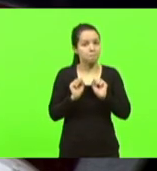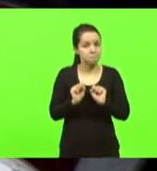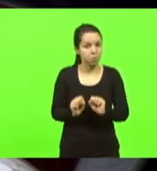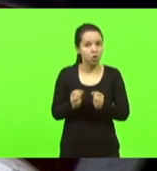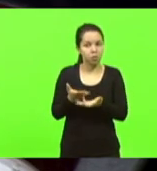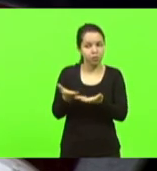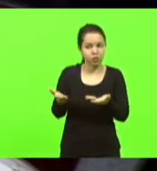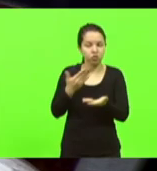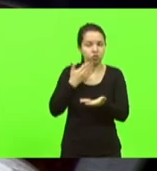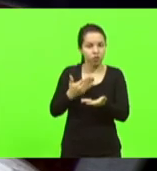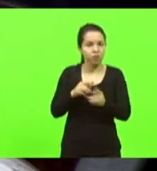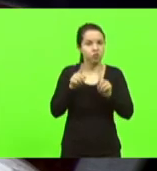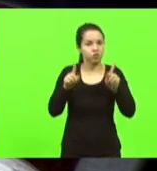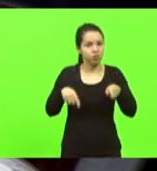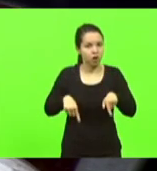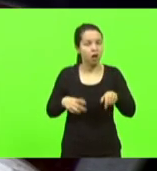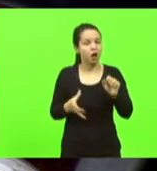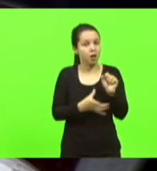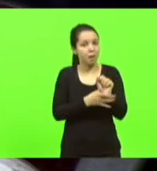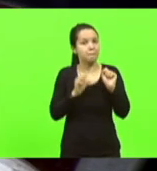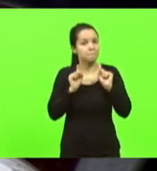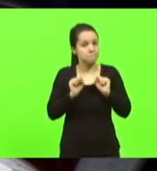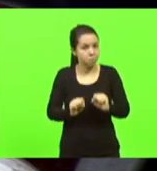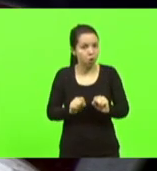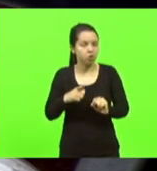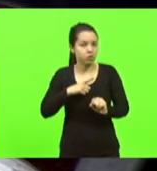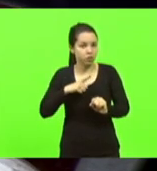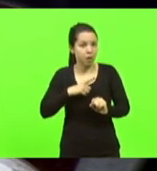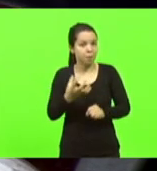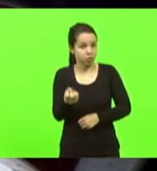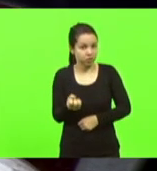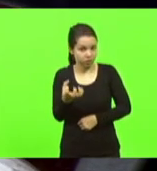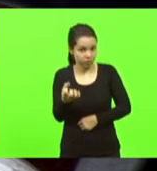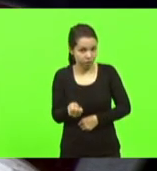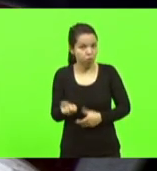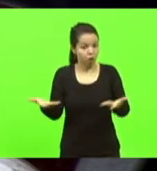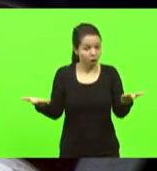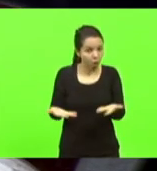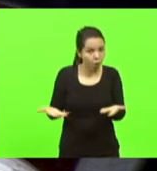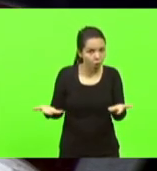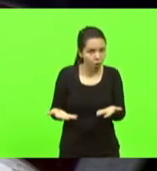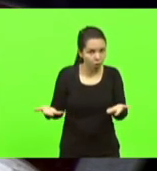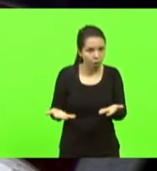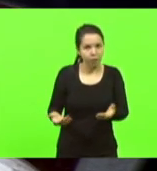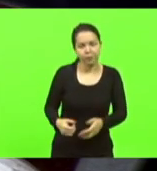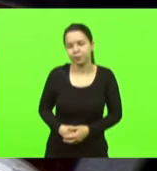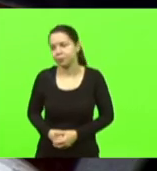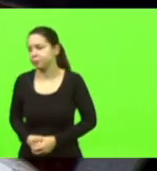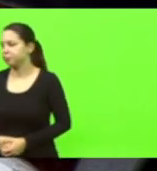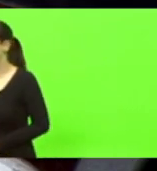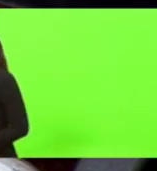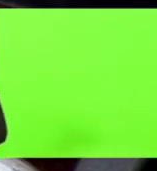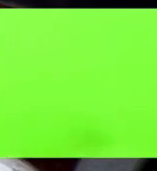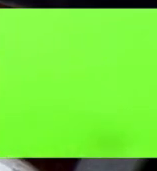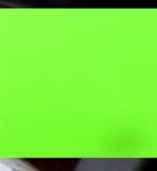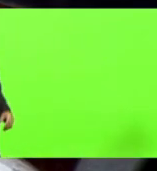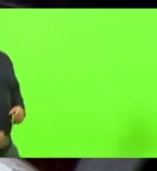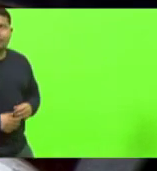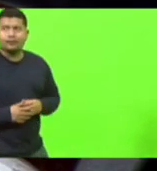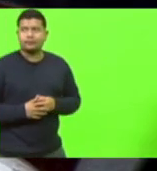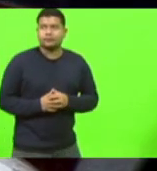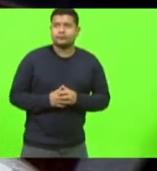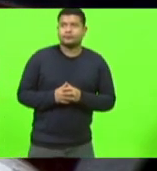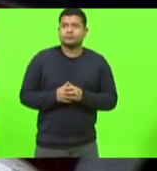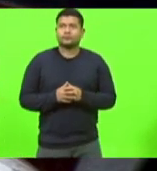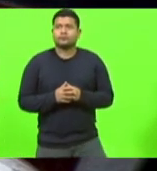daquele funcionário em que tendo a condição de aposentadoria nesse momento até a entrada em vigor da nova lei assegura